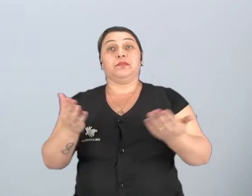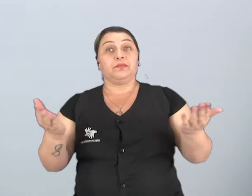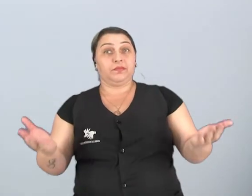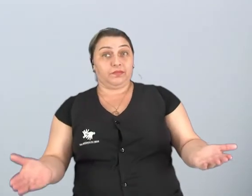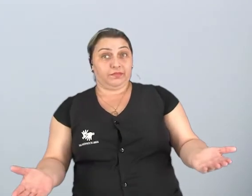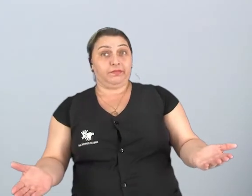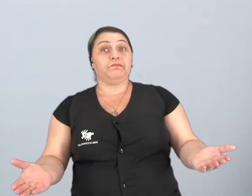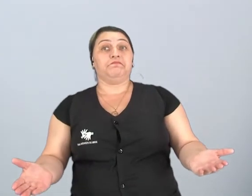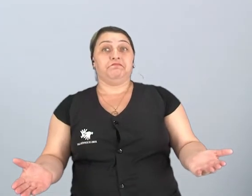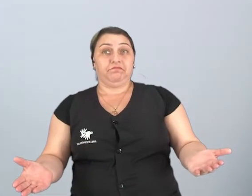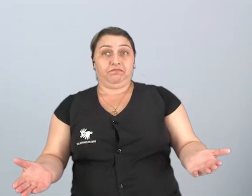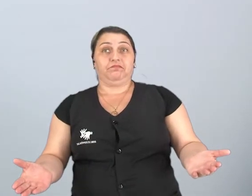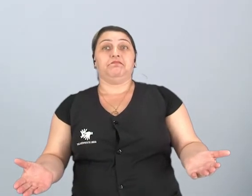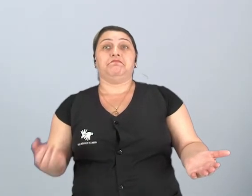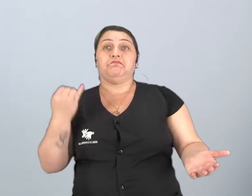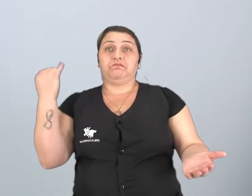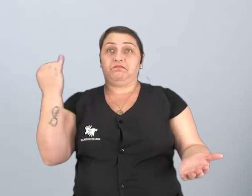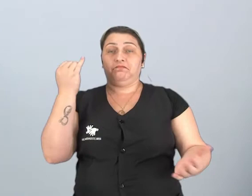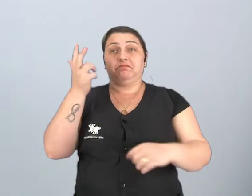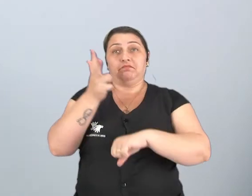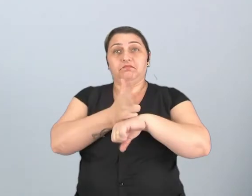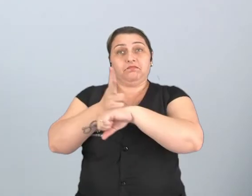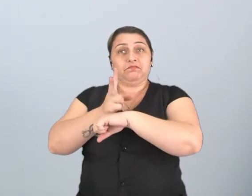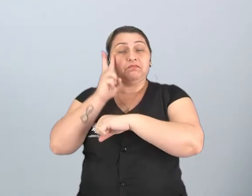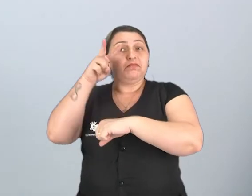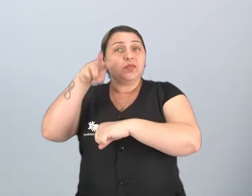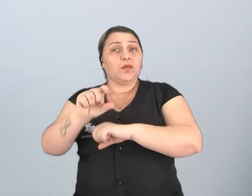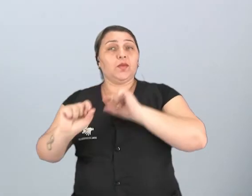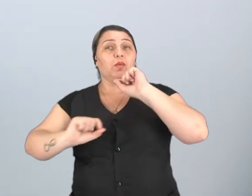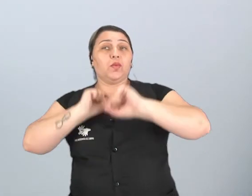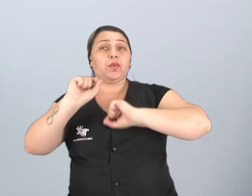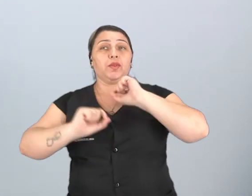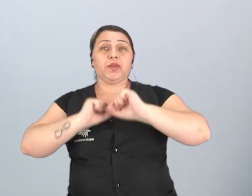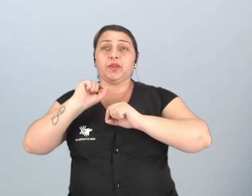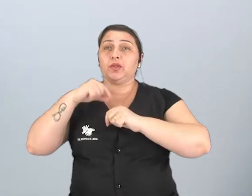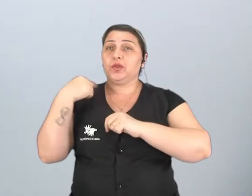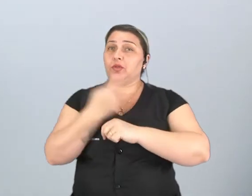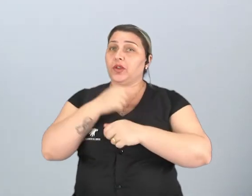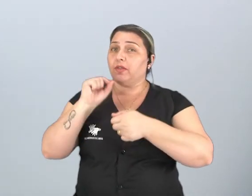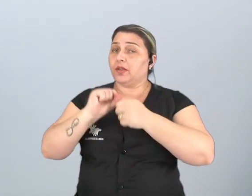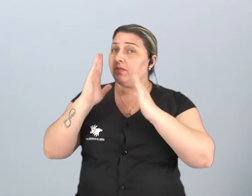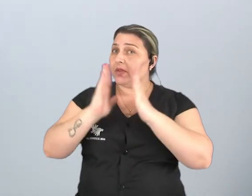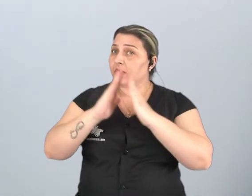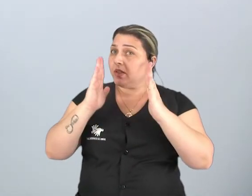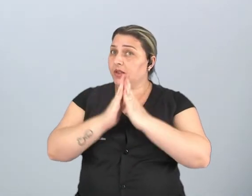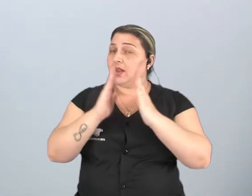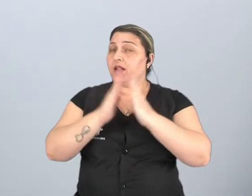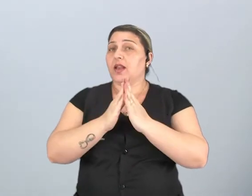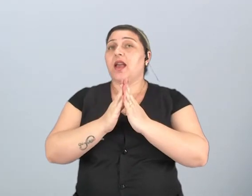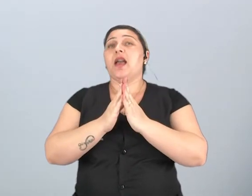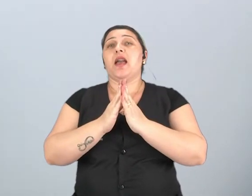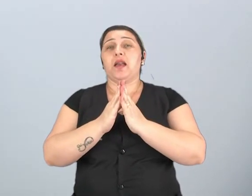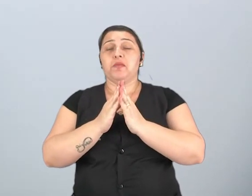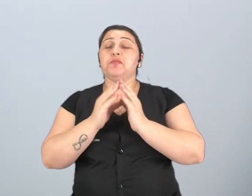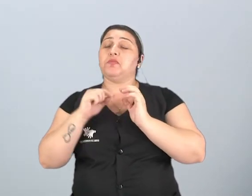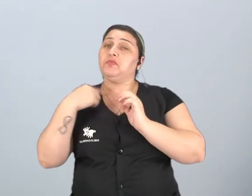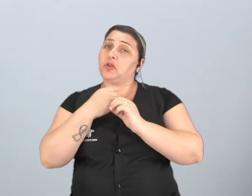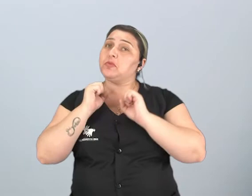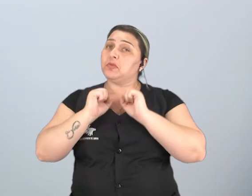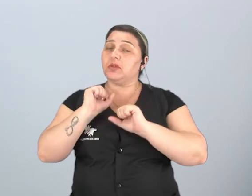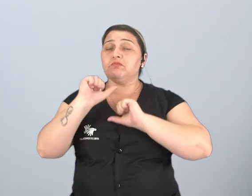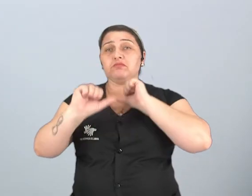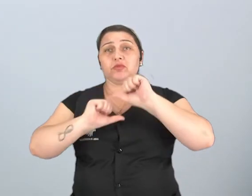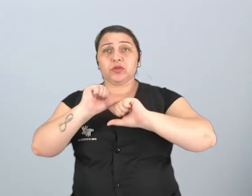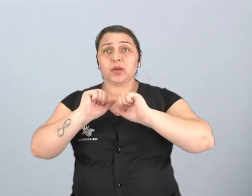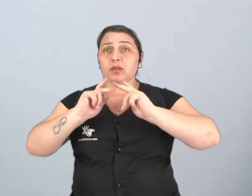Então é bem interessante, né, esse videozinho, que a gente pode ver o que a gente faz em casa e são coisas pequenas que a gente pode modificar para